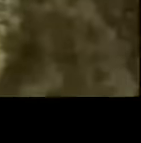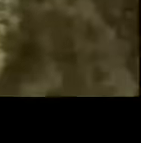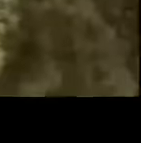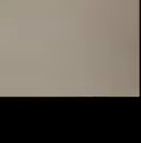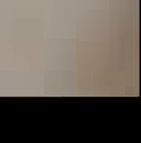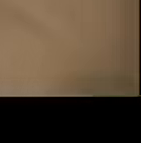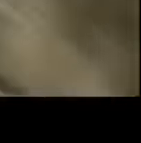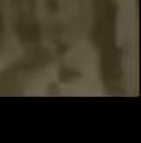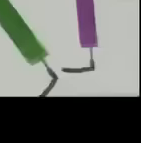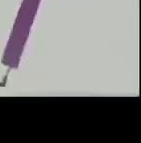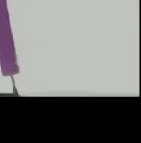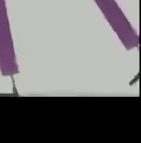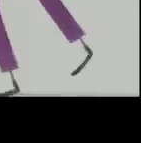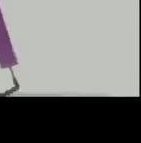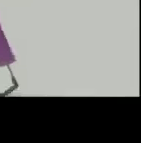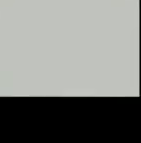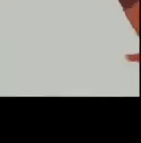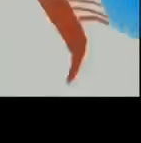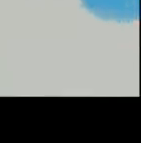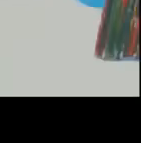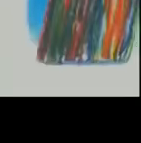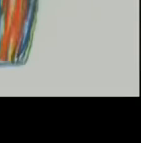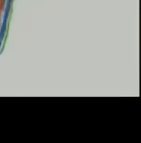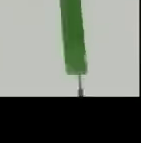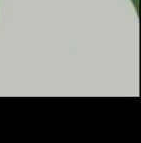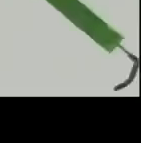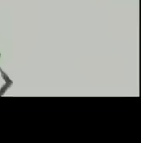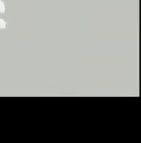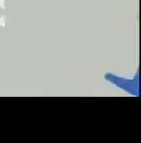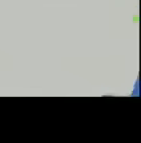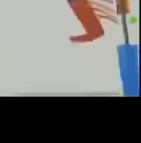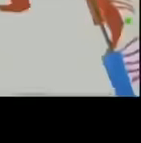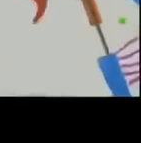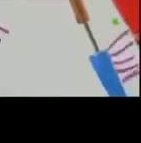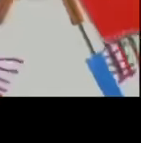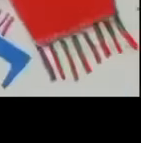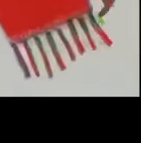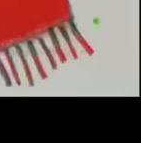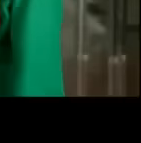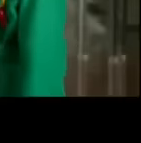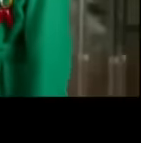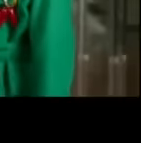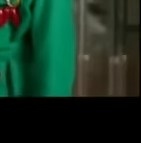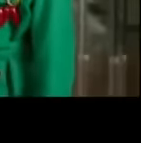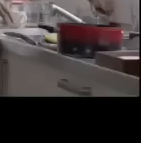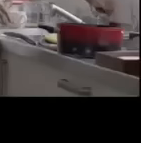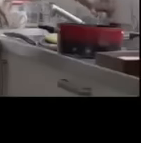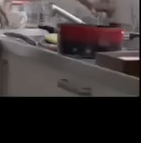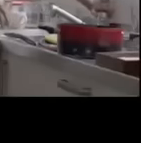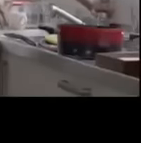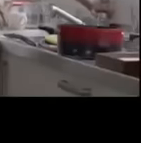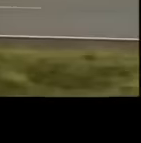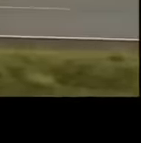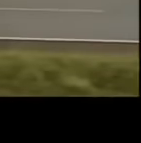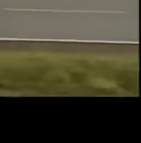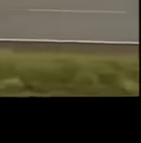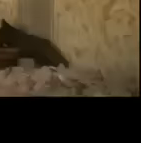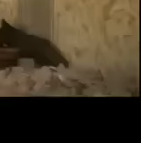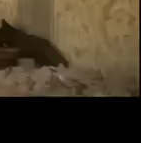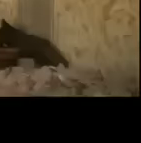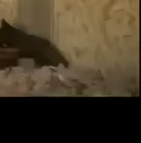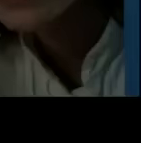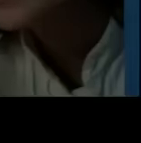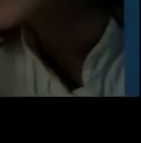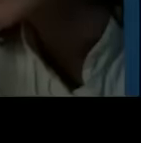de reais por ano na nossa economia, conta com 13 mil empresas e gera mais de 300 mil empregos no Brasil? Costureiras, microfonistas,